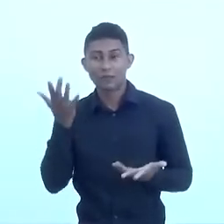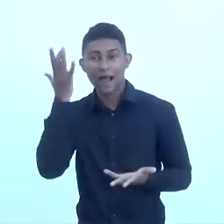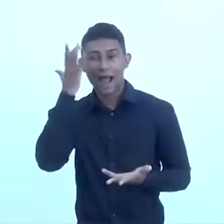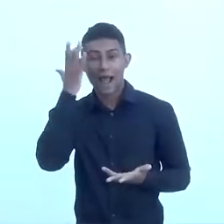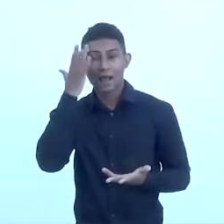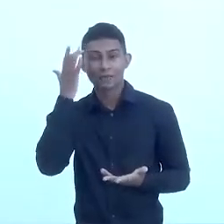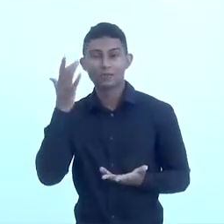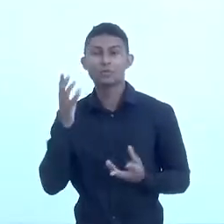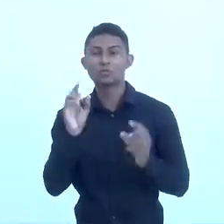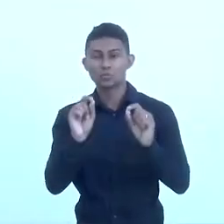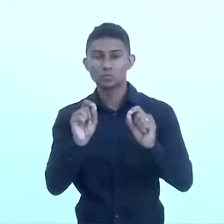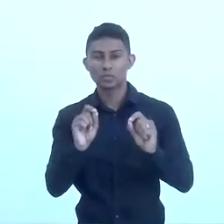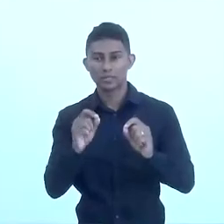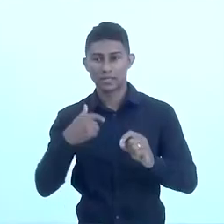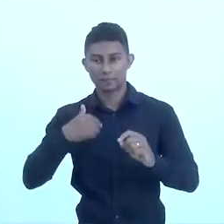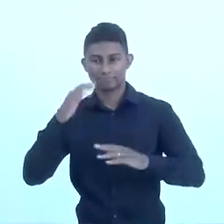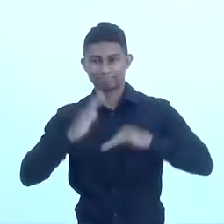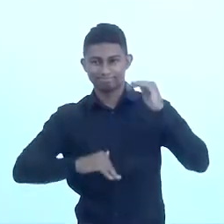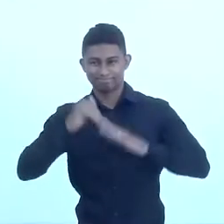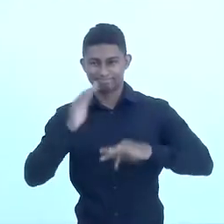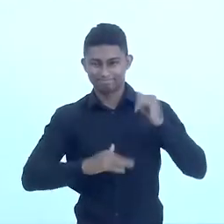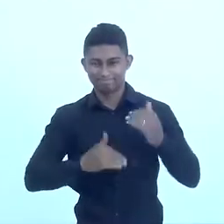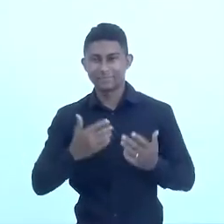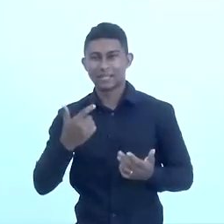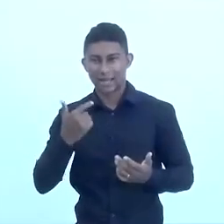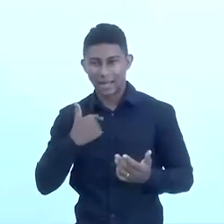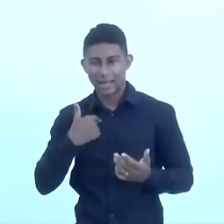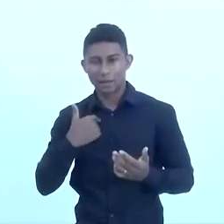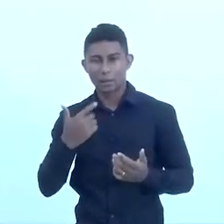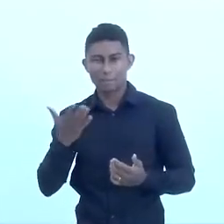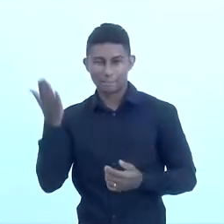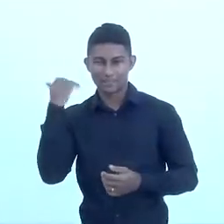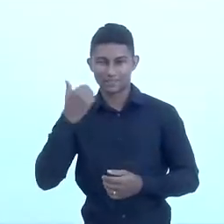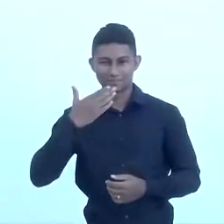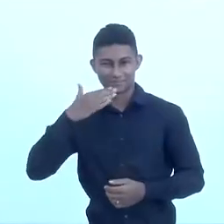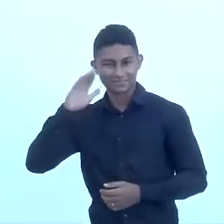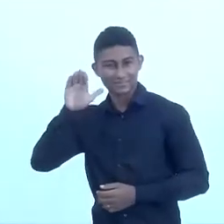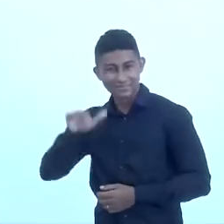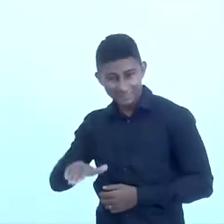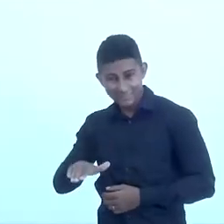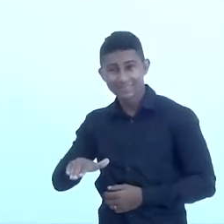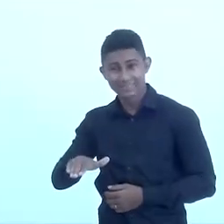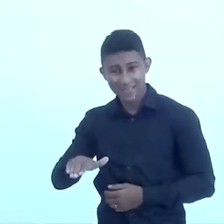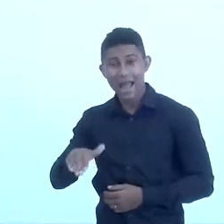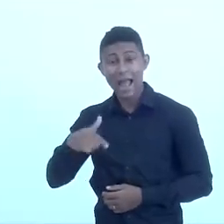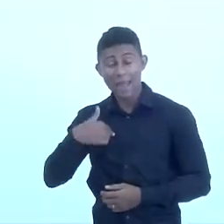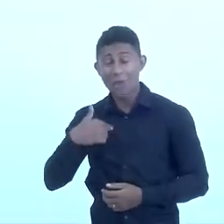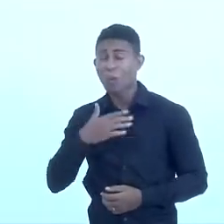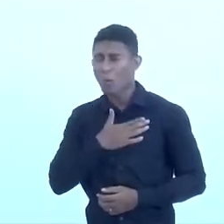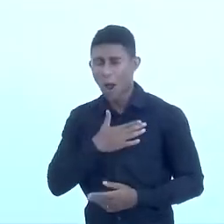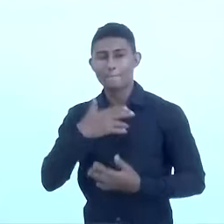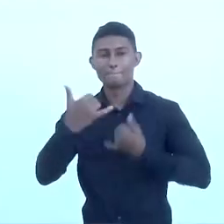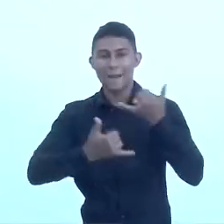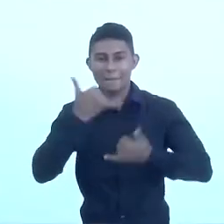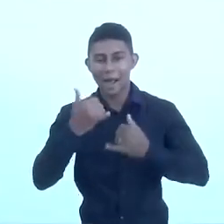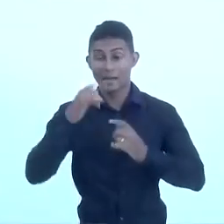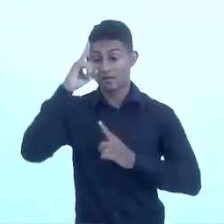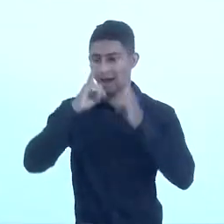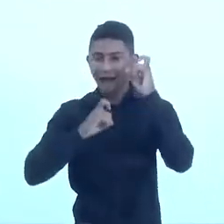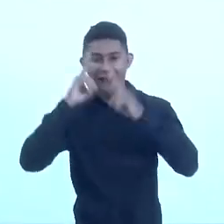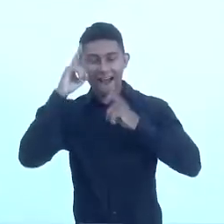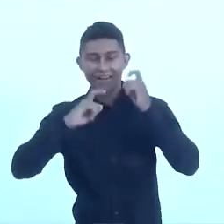me pegou, acho que desde que eu era menino. Eu representava no fundo do quintal,